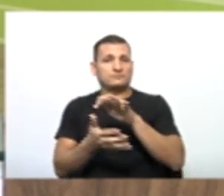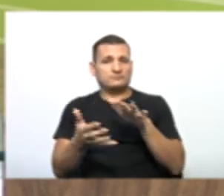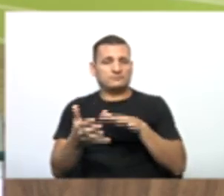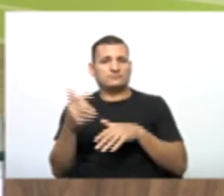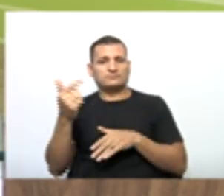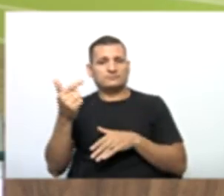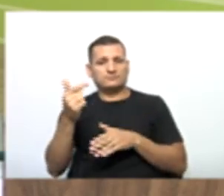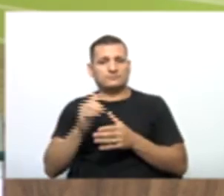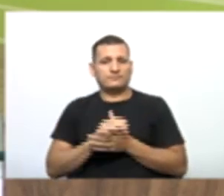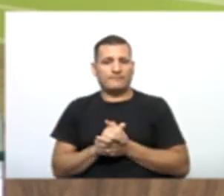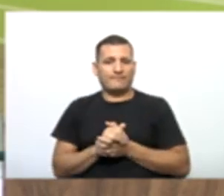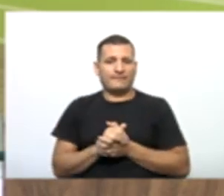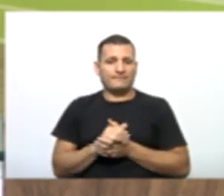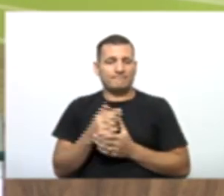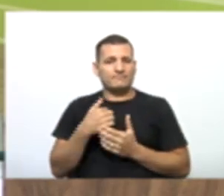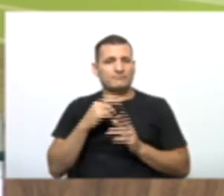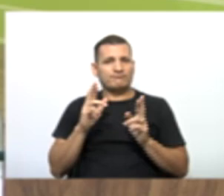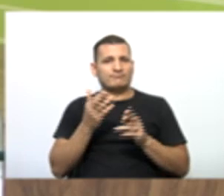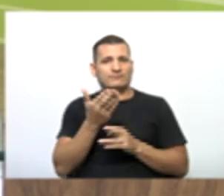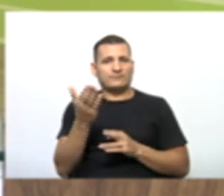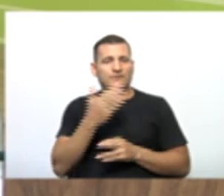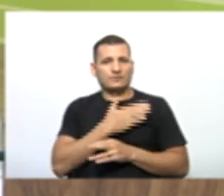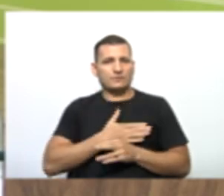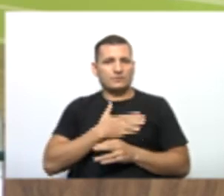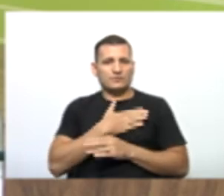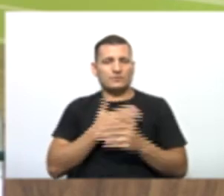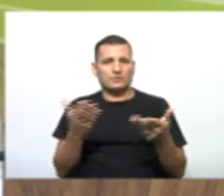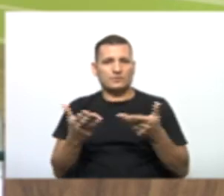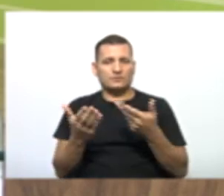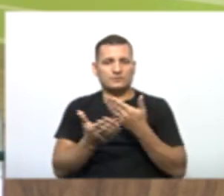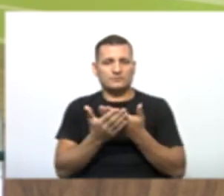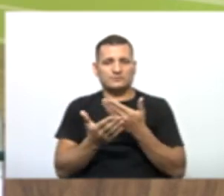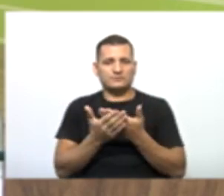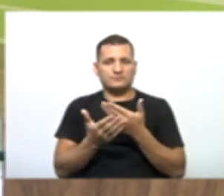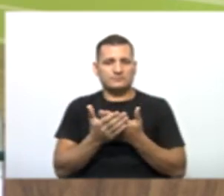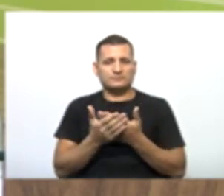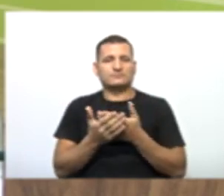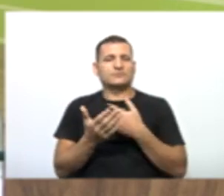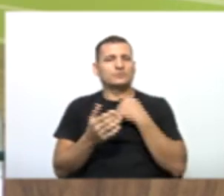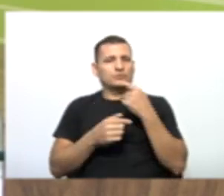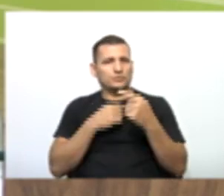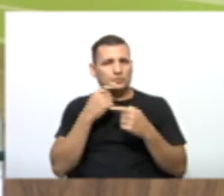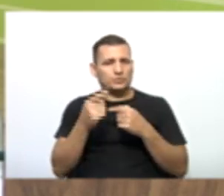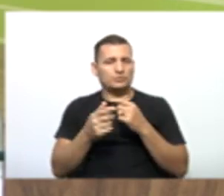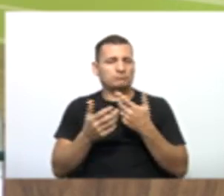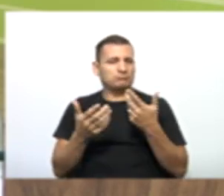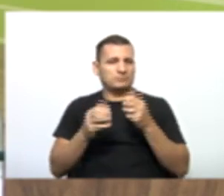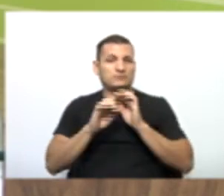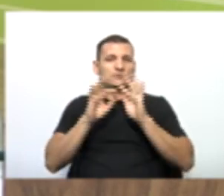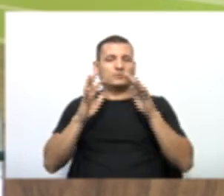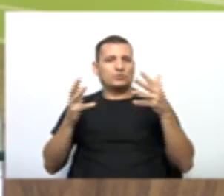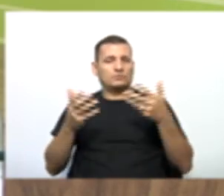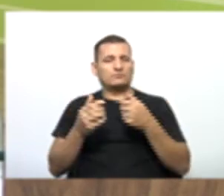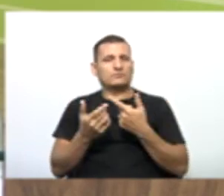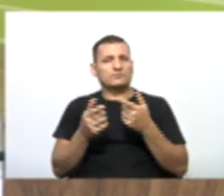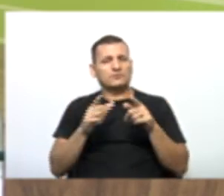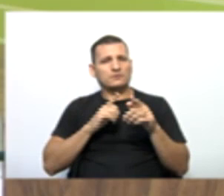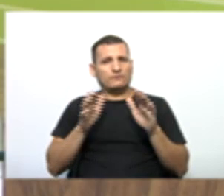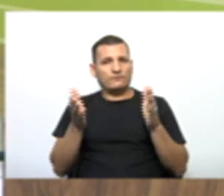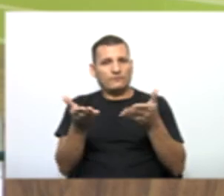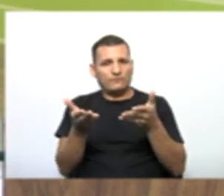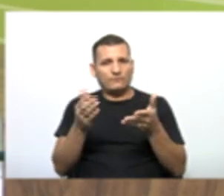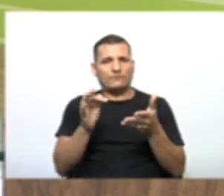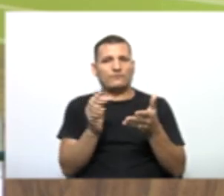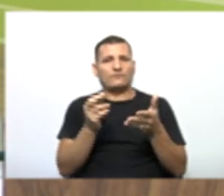2, tá? Espero que vocês tenham gostado da aula de hoje, né? Tenham tirado as dúvidas. De qualquer forma, vocês têm o fórum de dúvidas